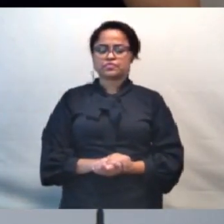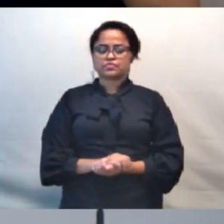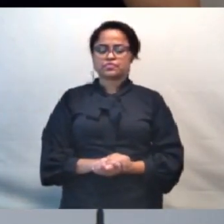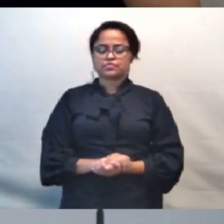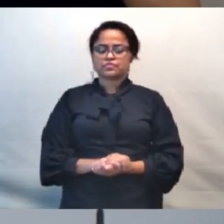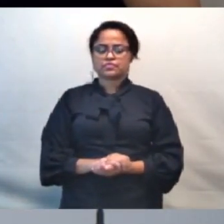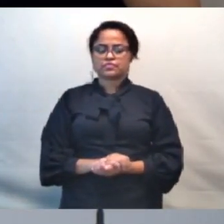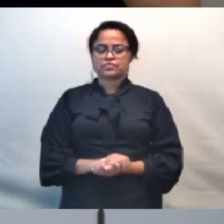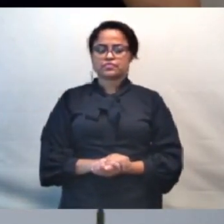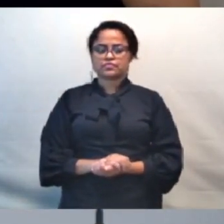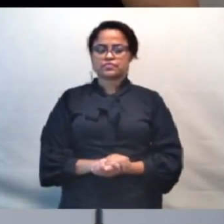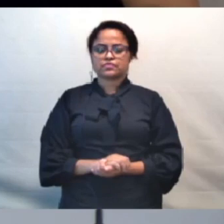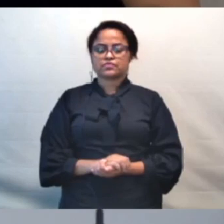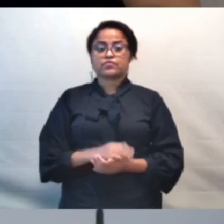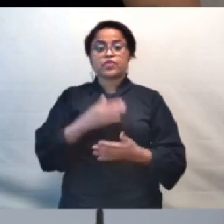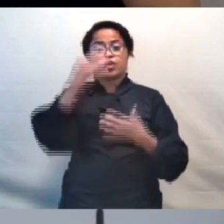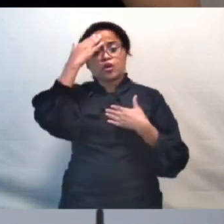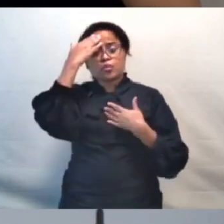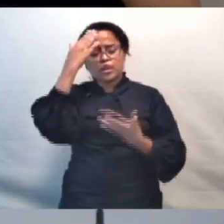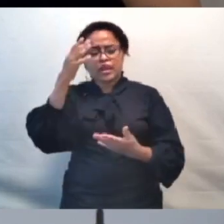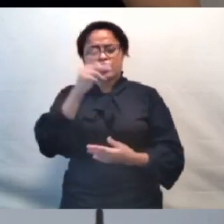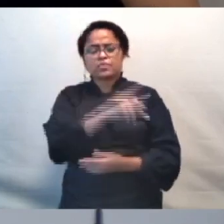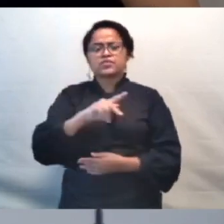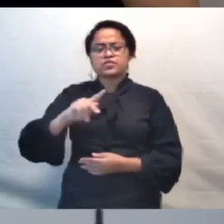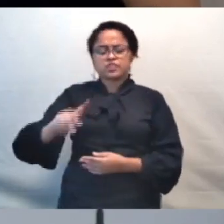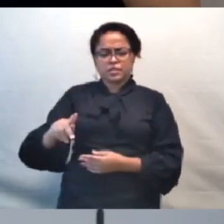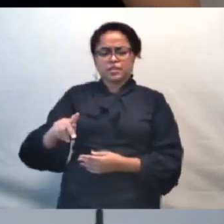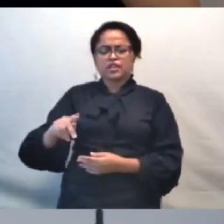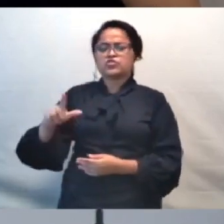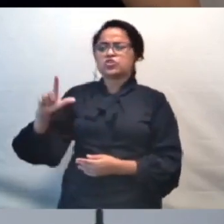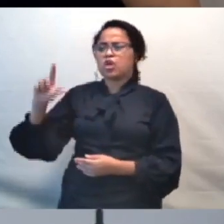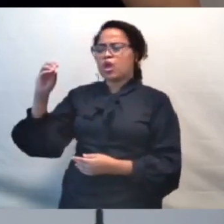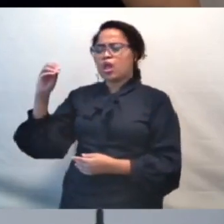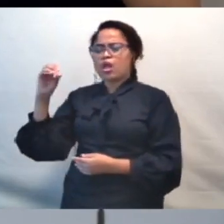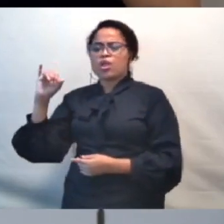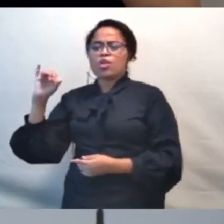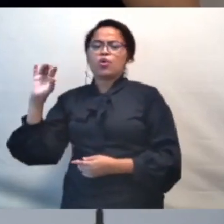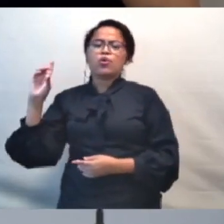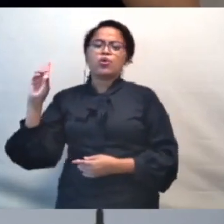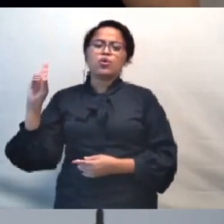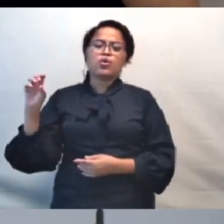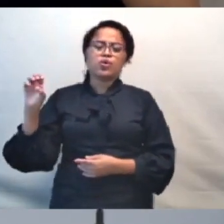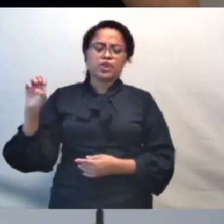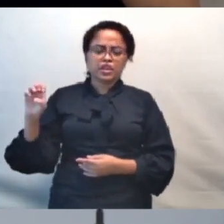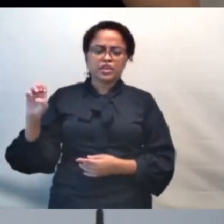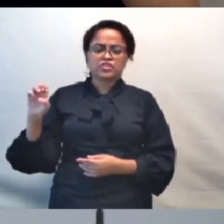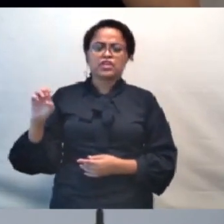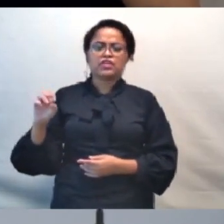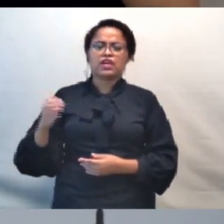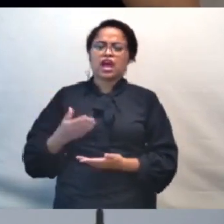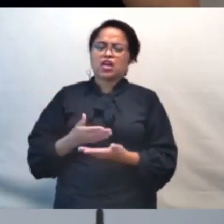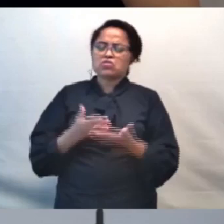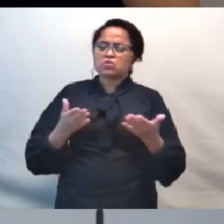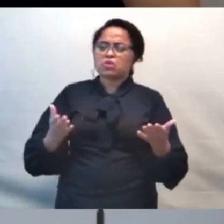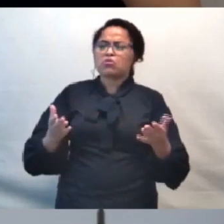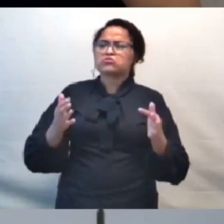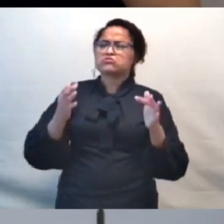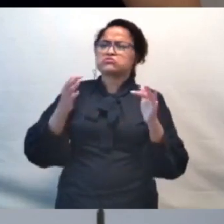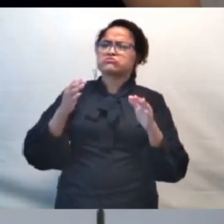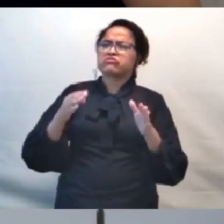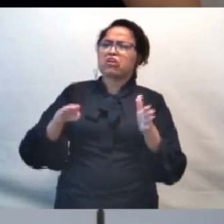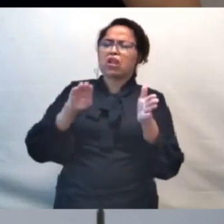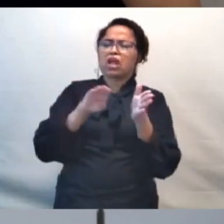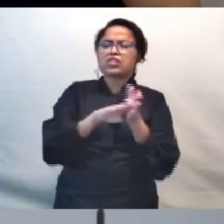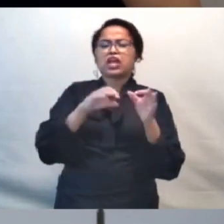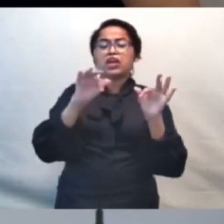Obrigado, presidente. Obrigado, Loide. Obrigado a todos que estão aqui. Ficou até o final. Então, nada mais a ser